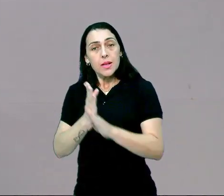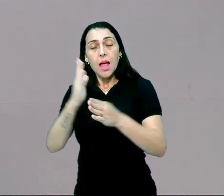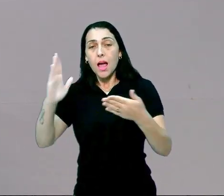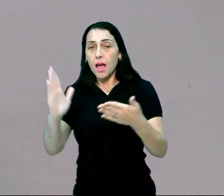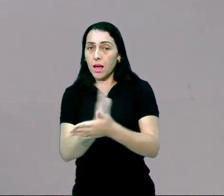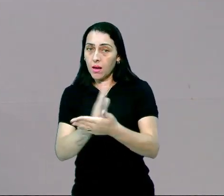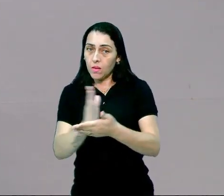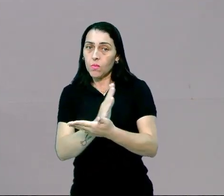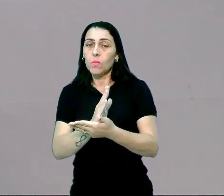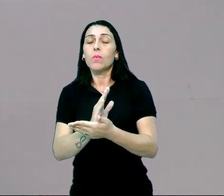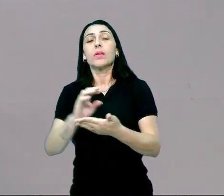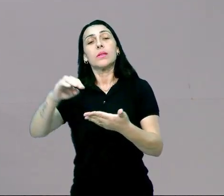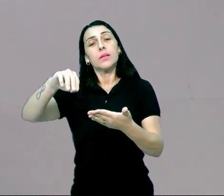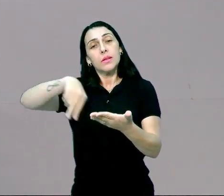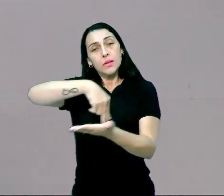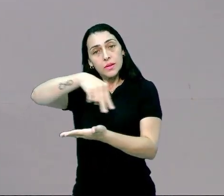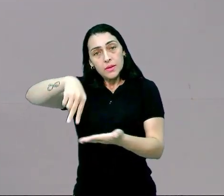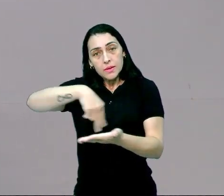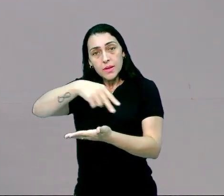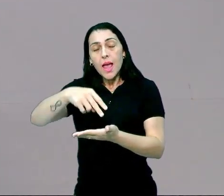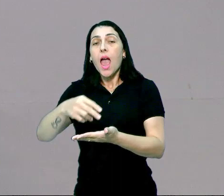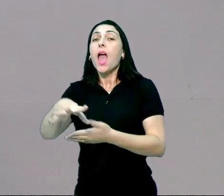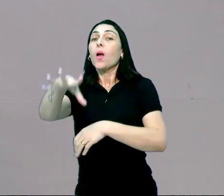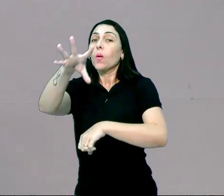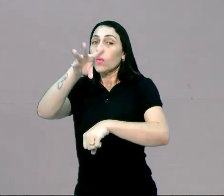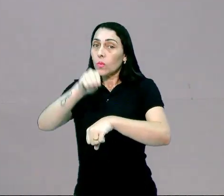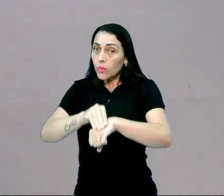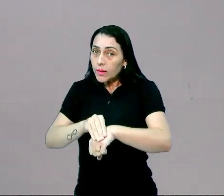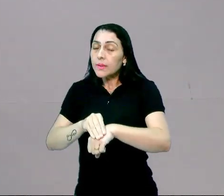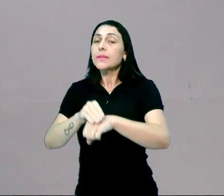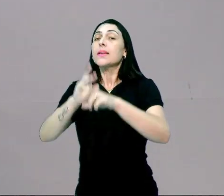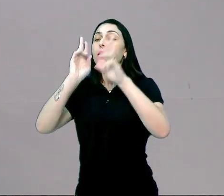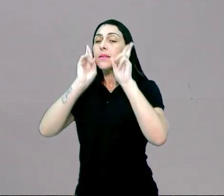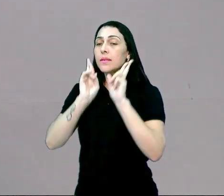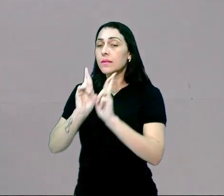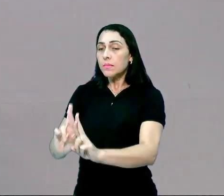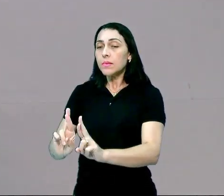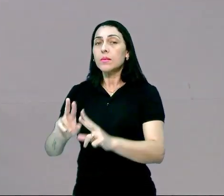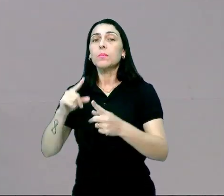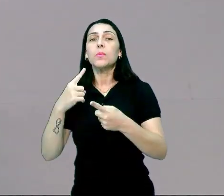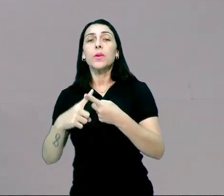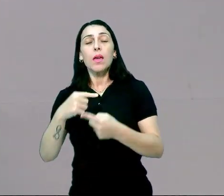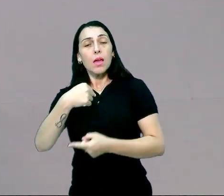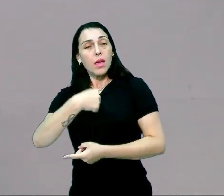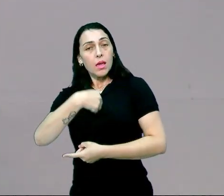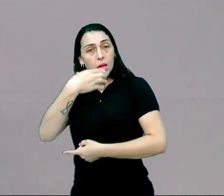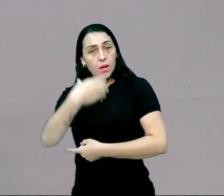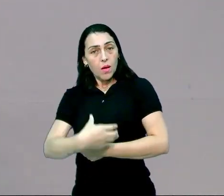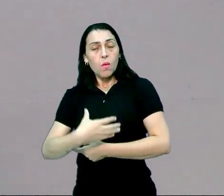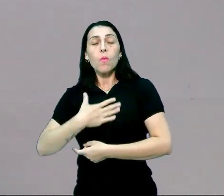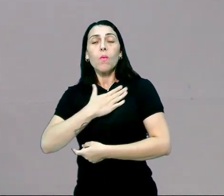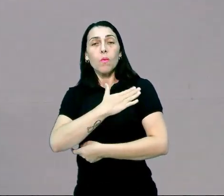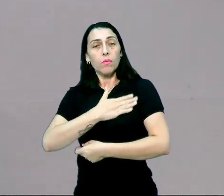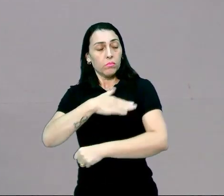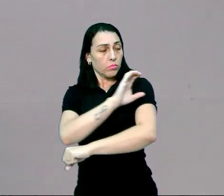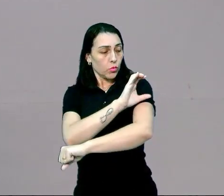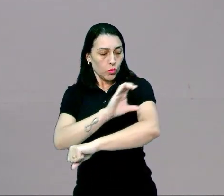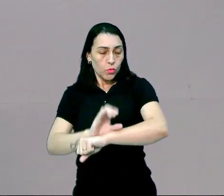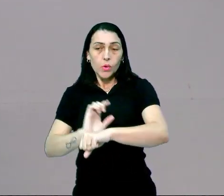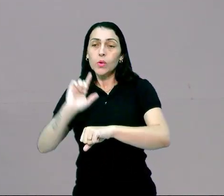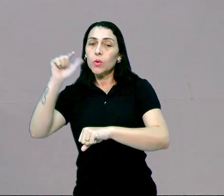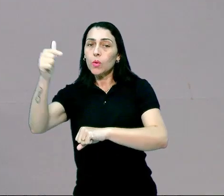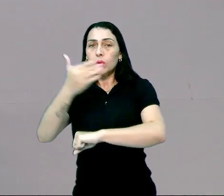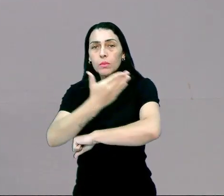dança, reconhecê-los e respeitá-los. Porque não é porque eu tenho um determinado segmento cultural que